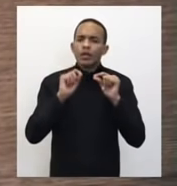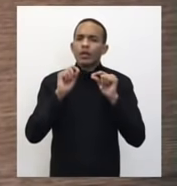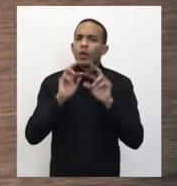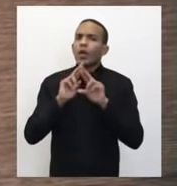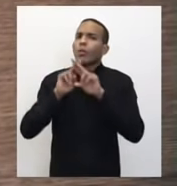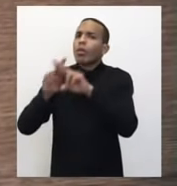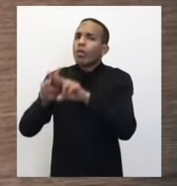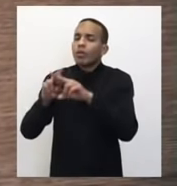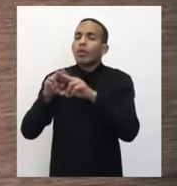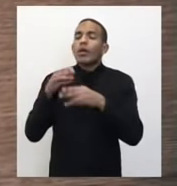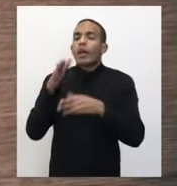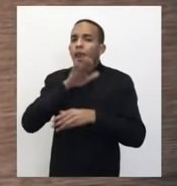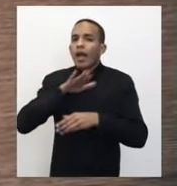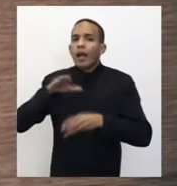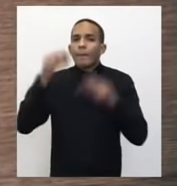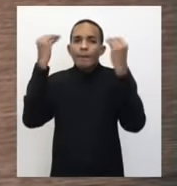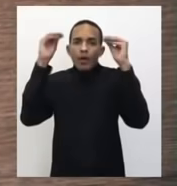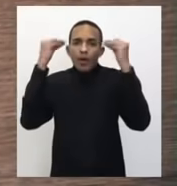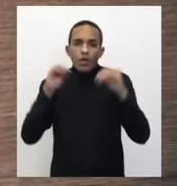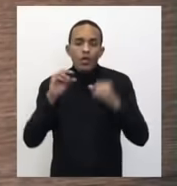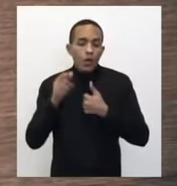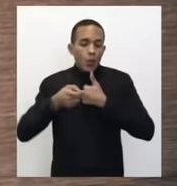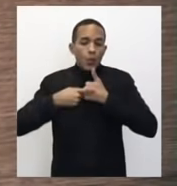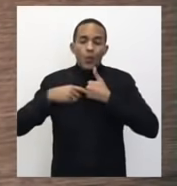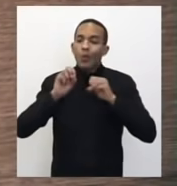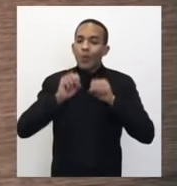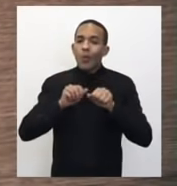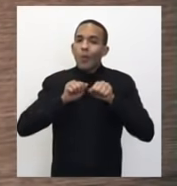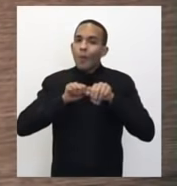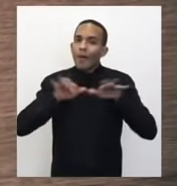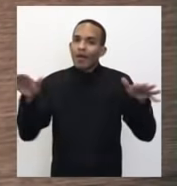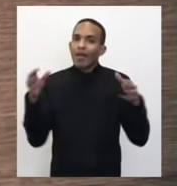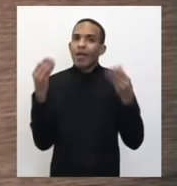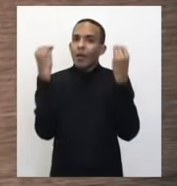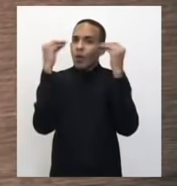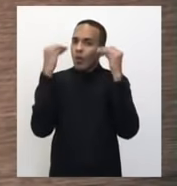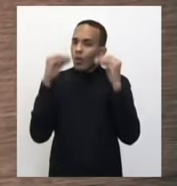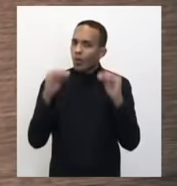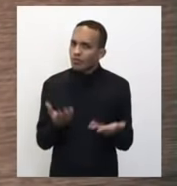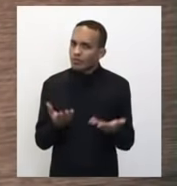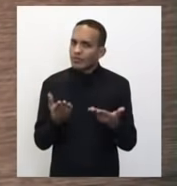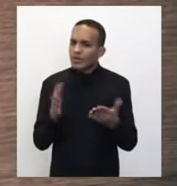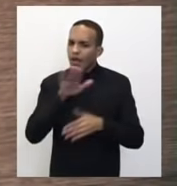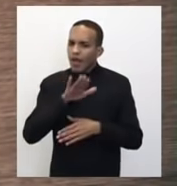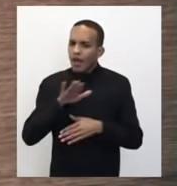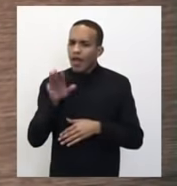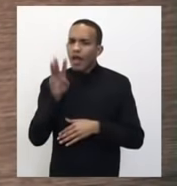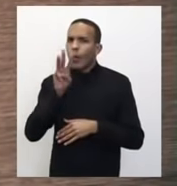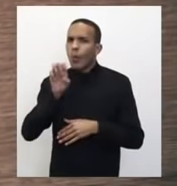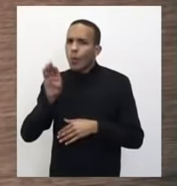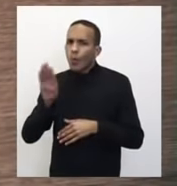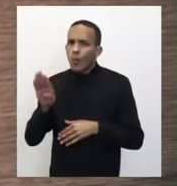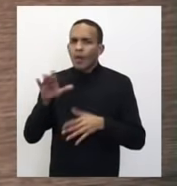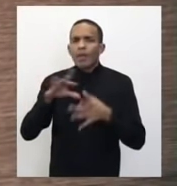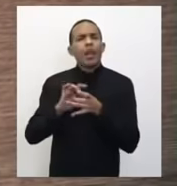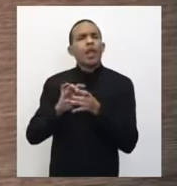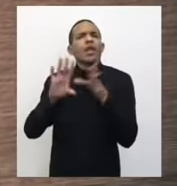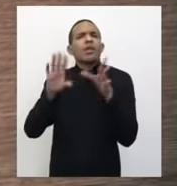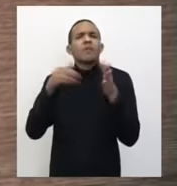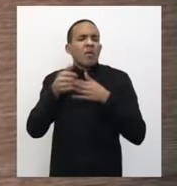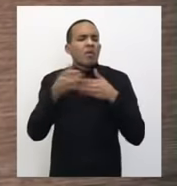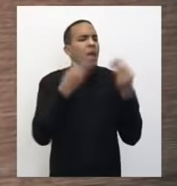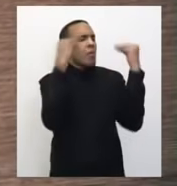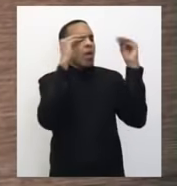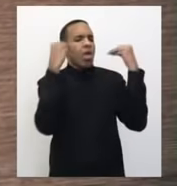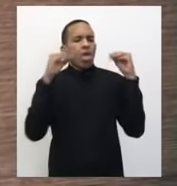responsabilidade quando você posta, curte ou compartilha um conteúdo? Será que a web realmente não é terra de ninguém? A gente pode sair postando